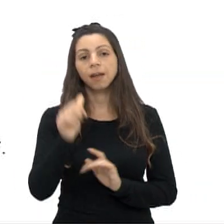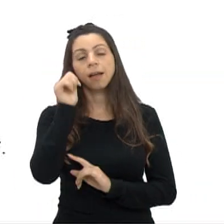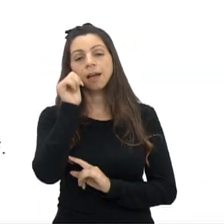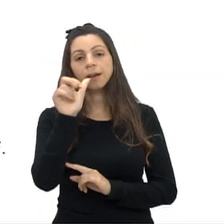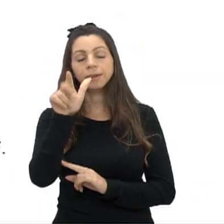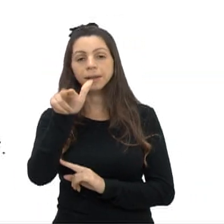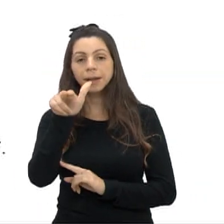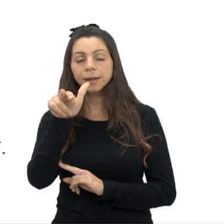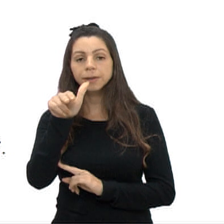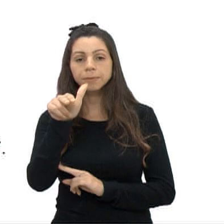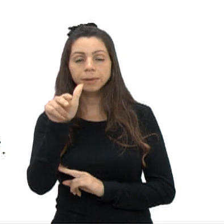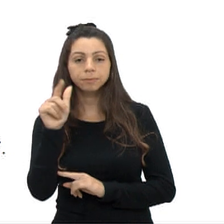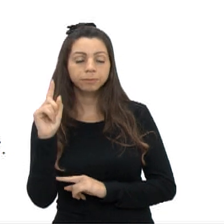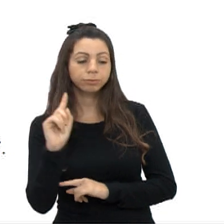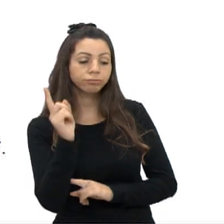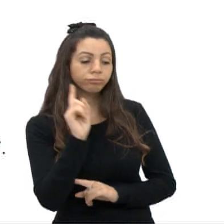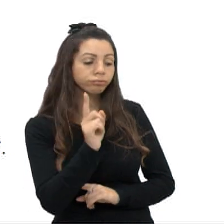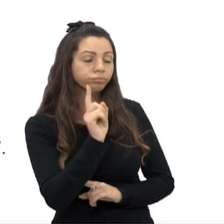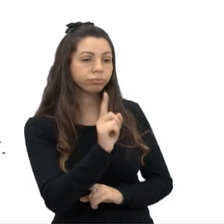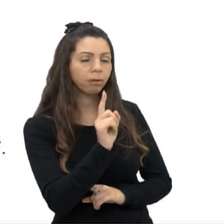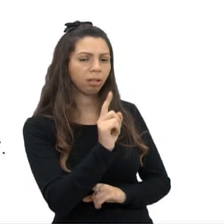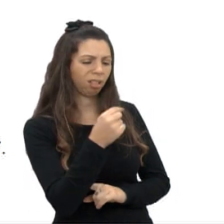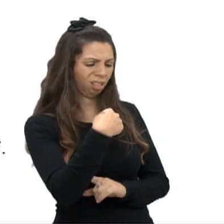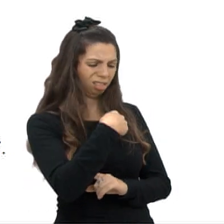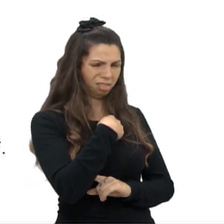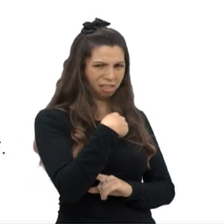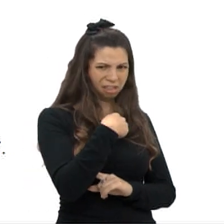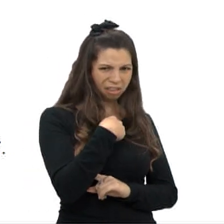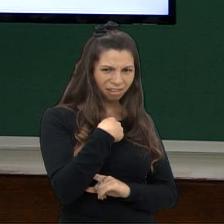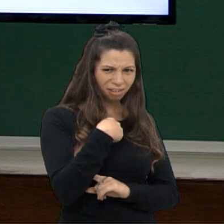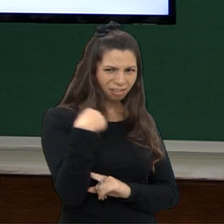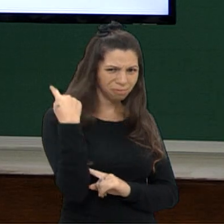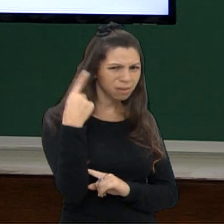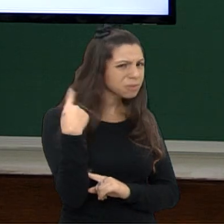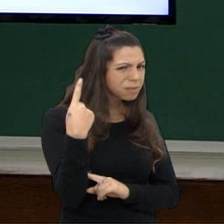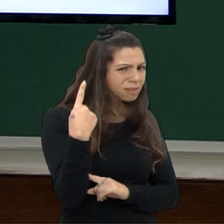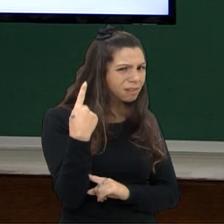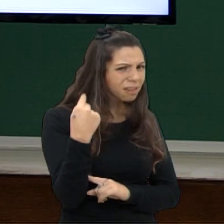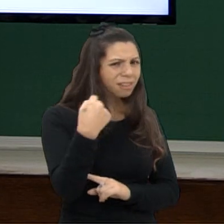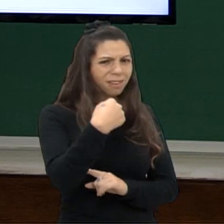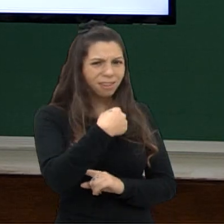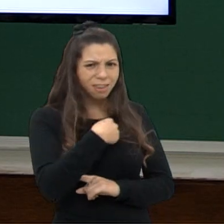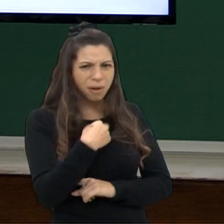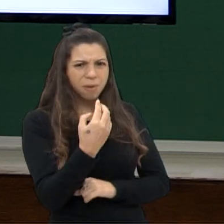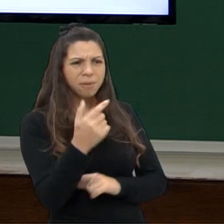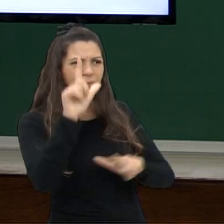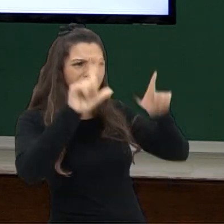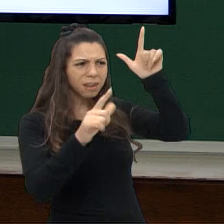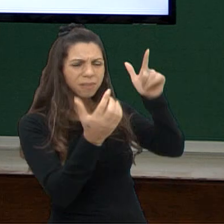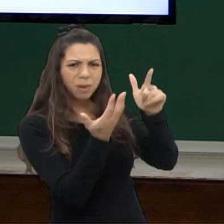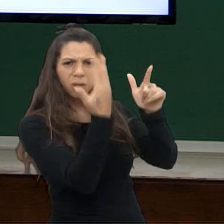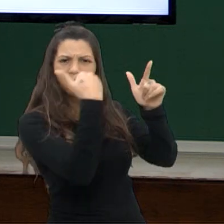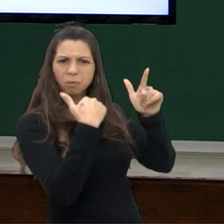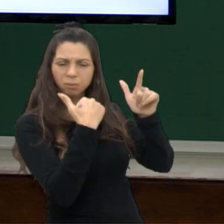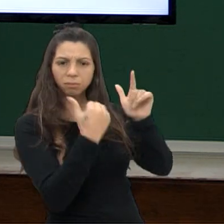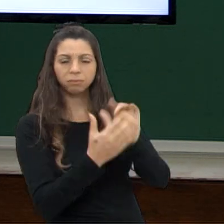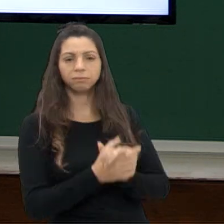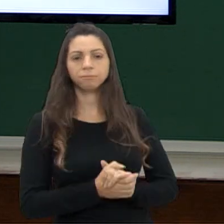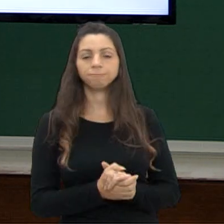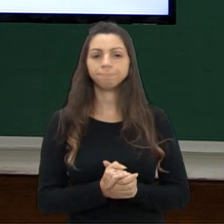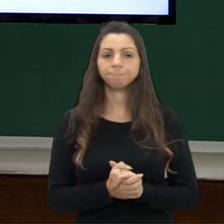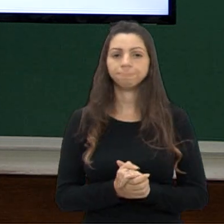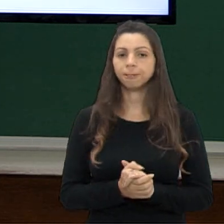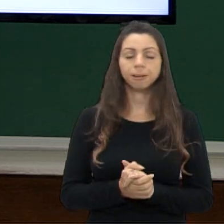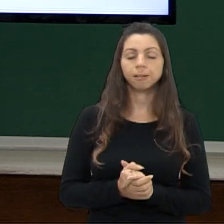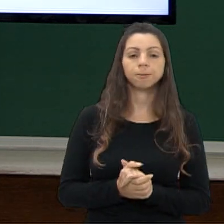birutices. Eu engolir a televisão? Olha só, o Tavinho continua irredutível, ele não quer mudar de opinião.